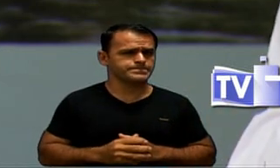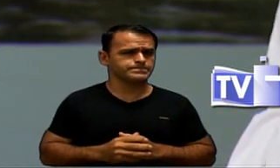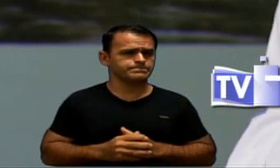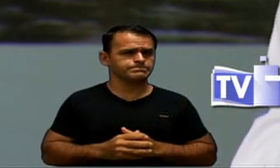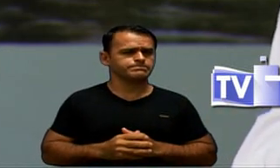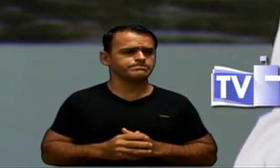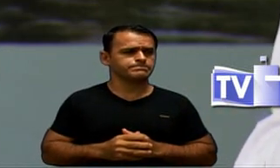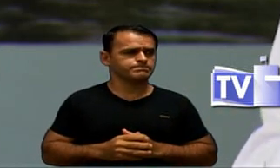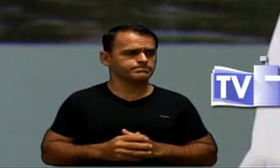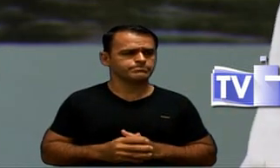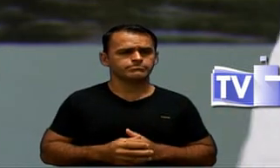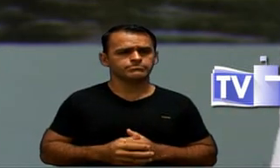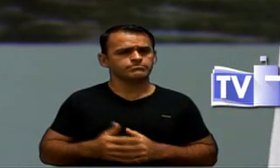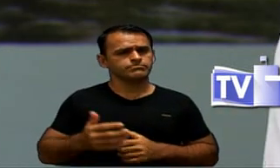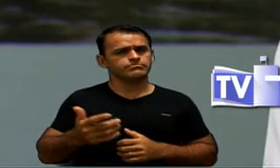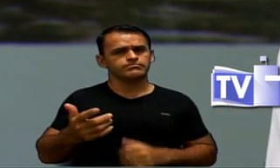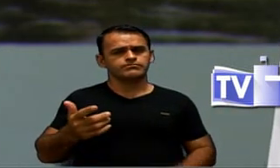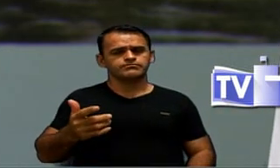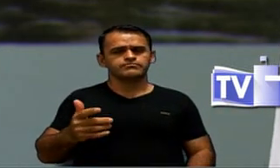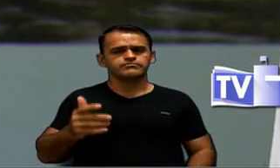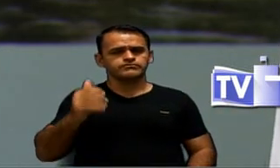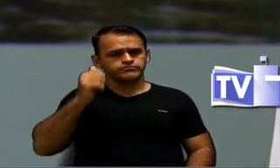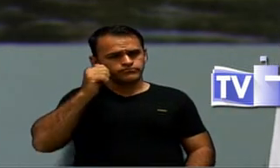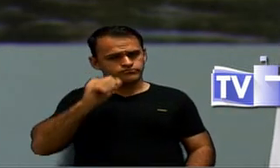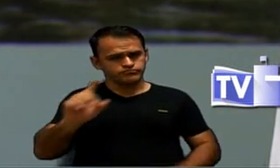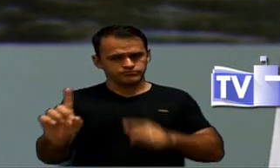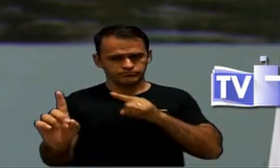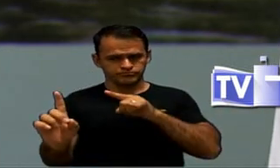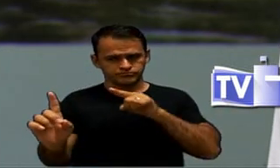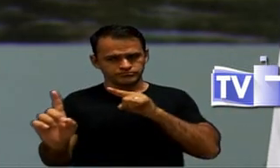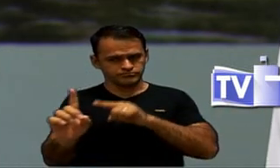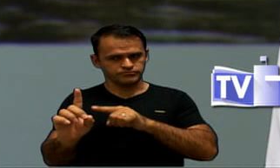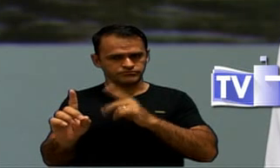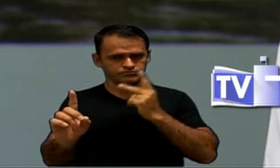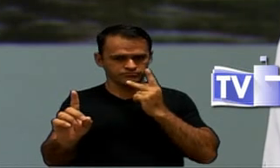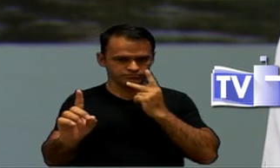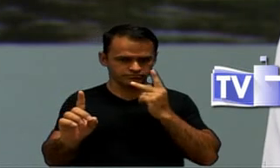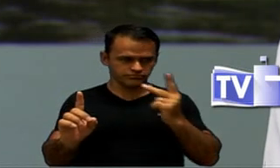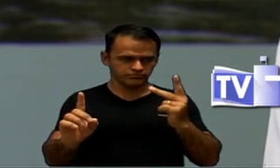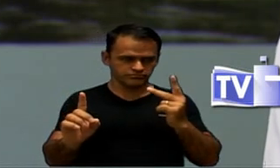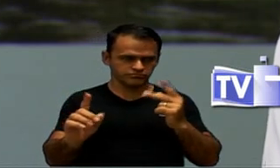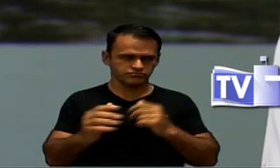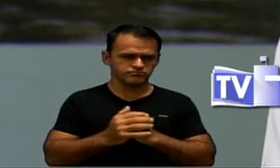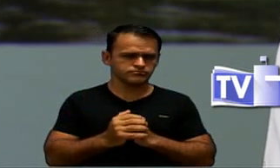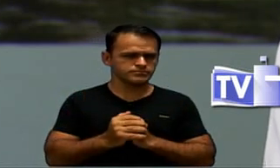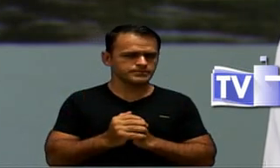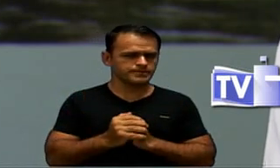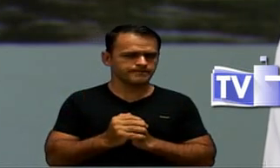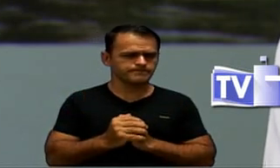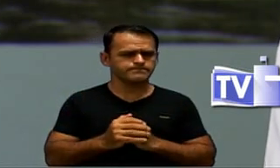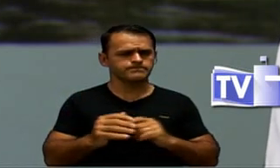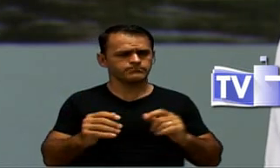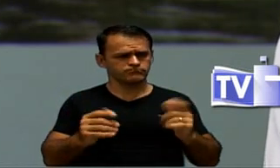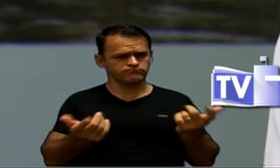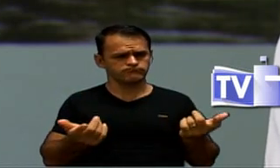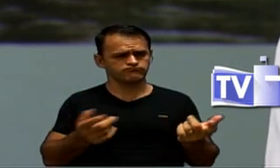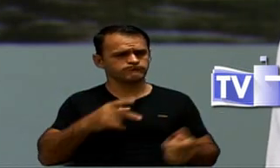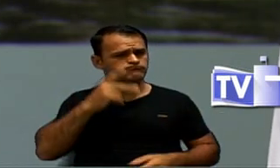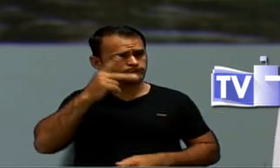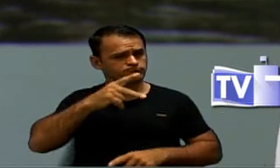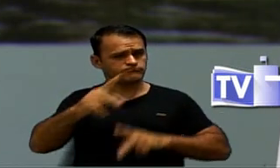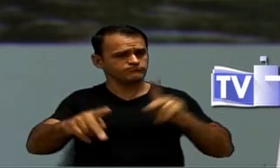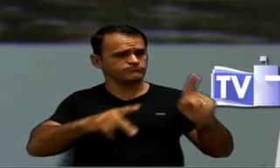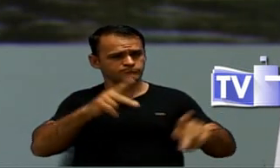repetir e reforçar o que a Manuela fala, da questão de se tornar política